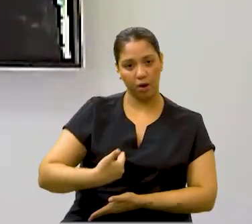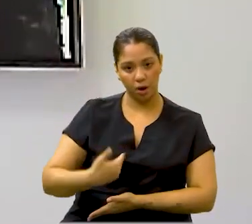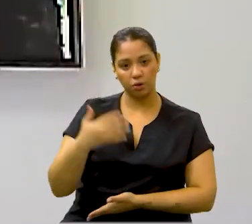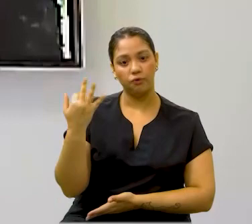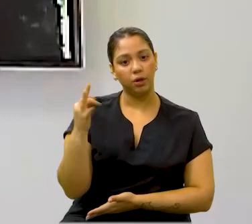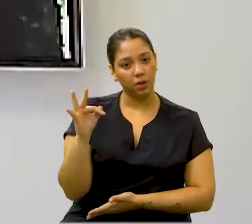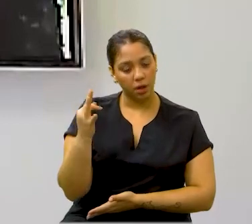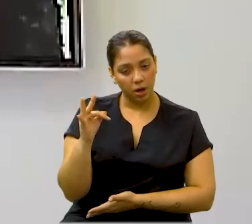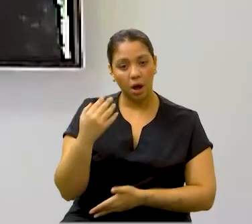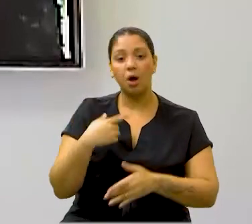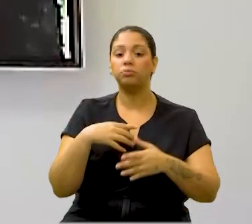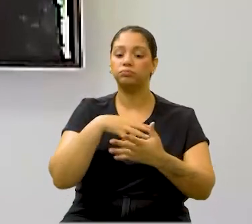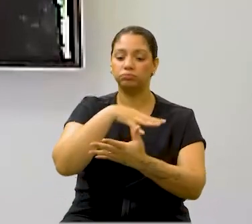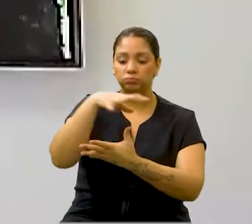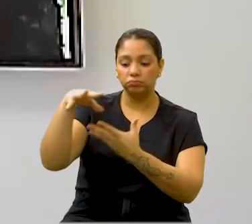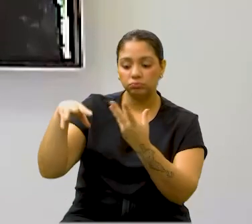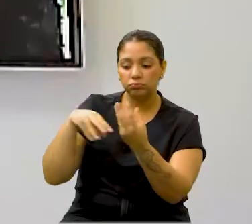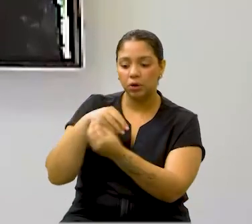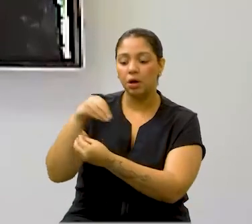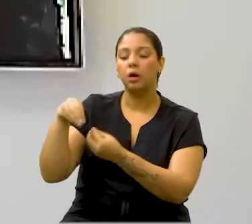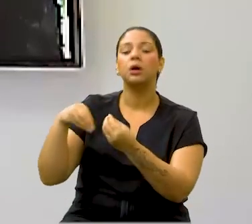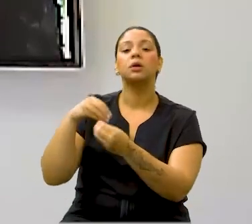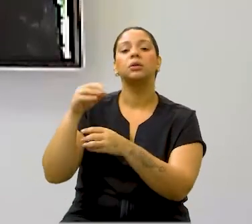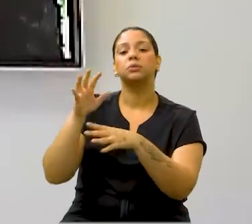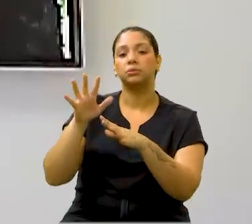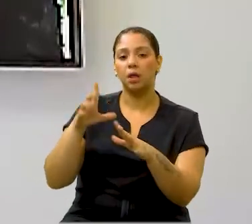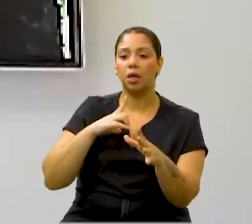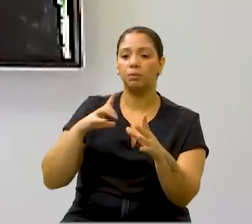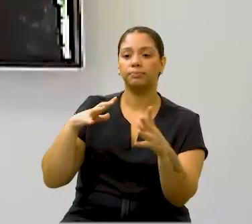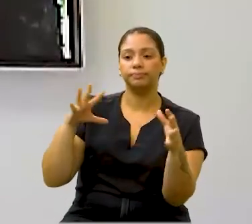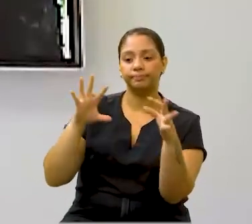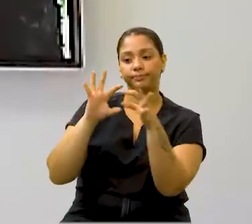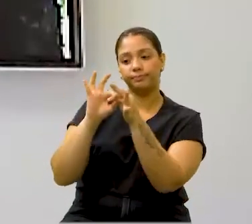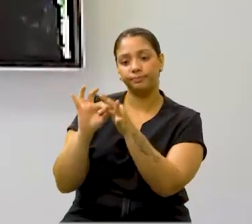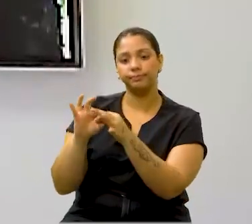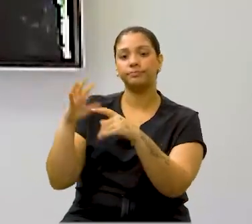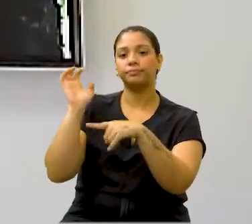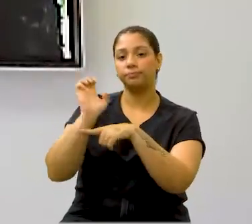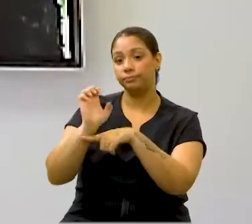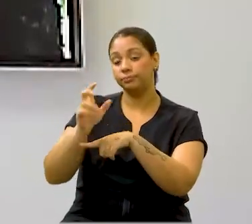governo federal, envolvendo estados e municípios que estão